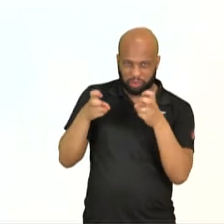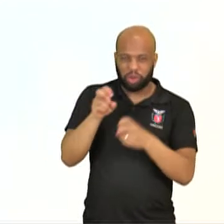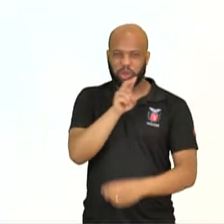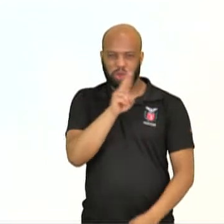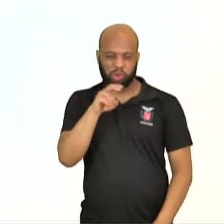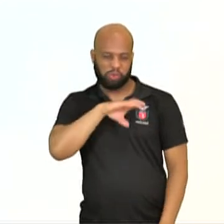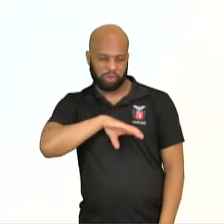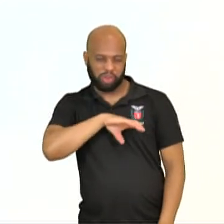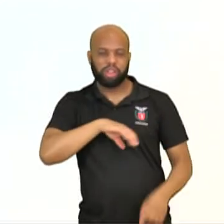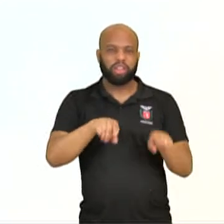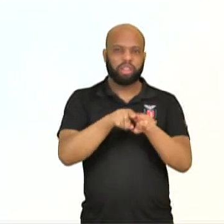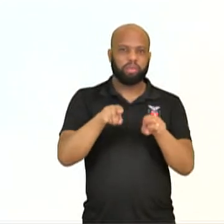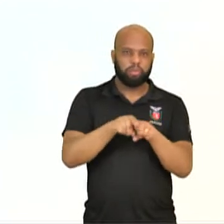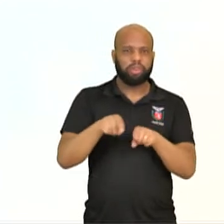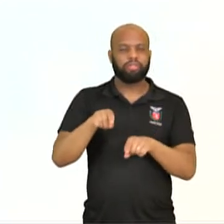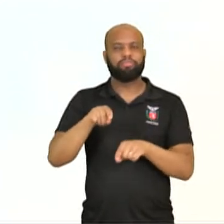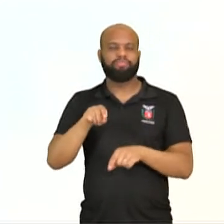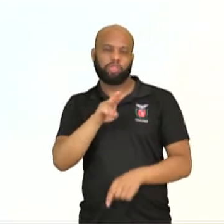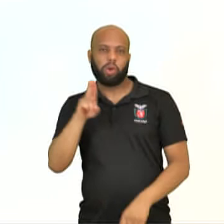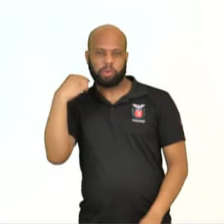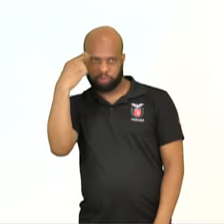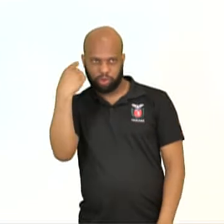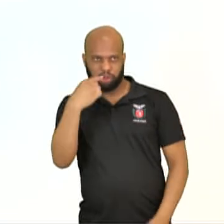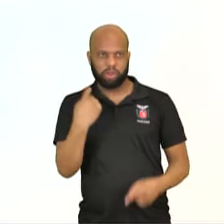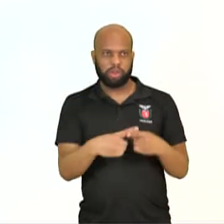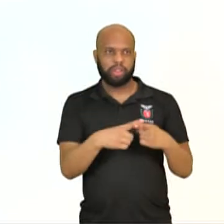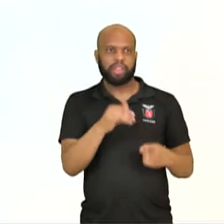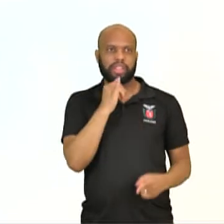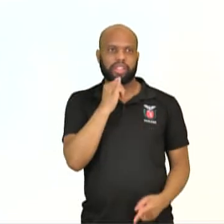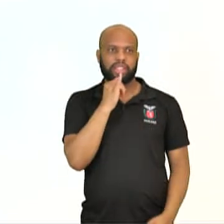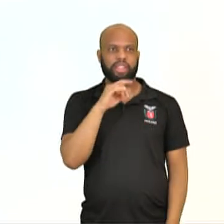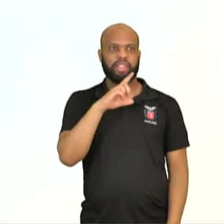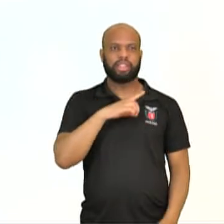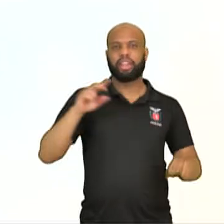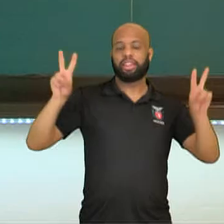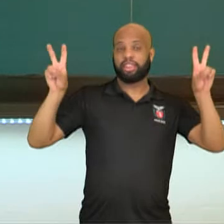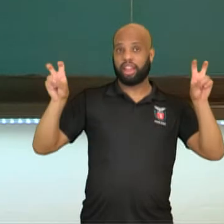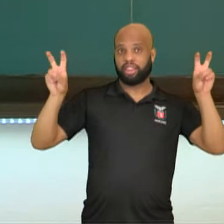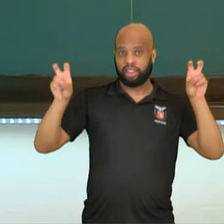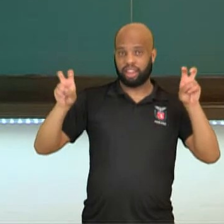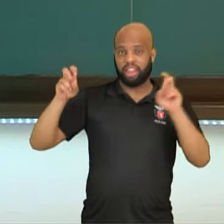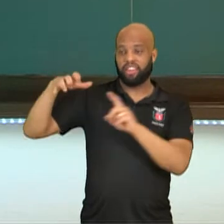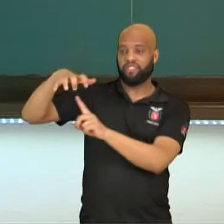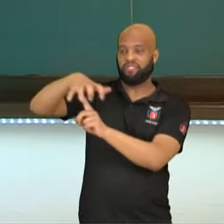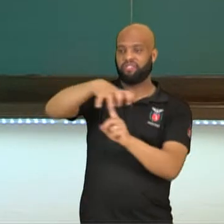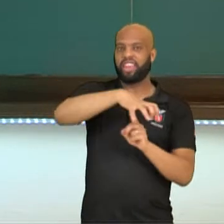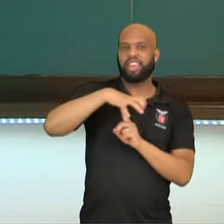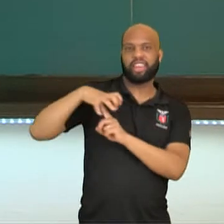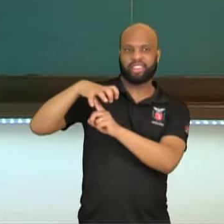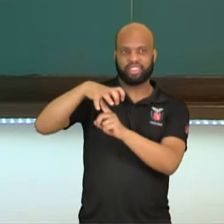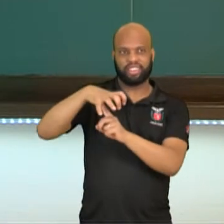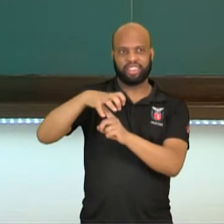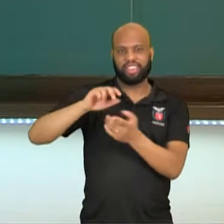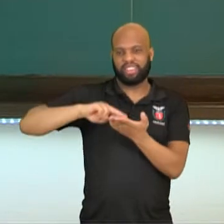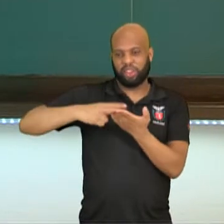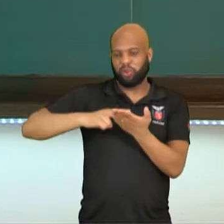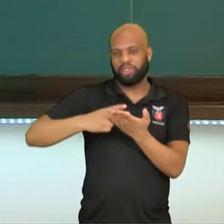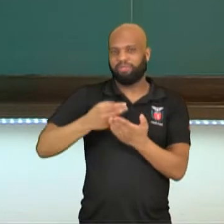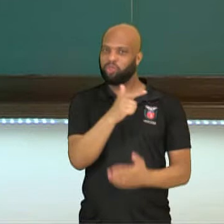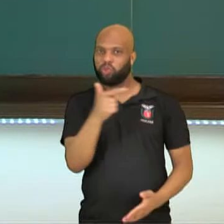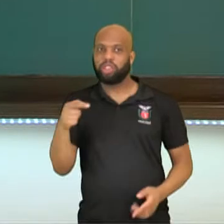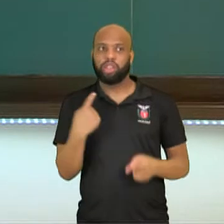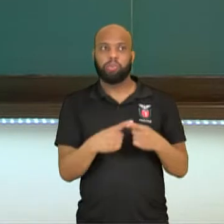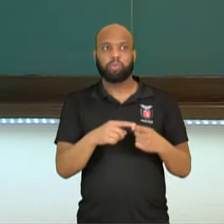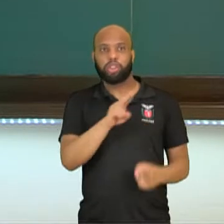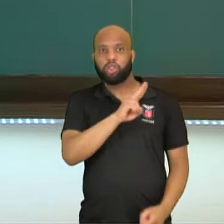termo, a gente não muda. Como é o caso aqui, ó, Feirinha do Largo da Ordem, como é conhecido popularmente. Não tem uma tradução